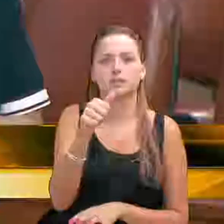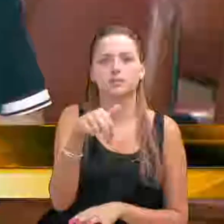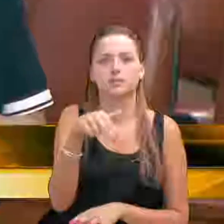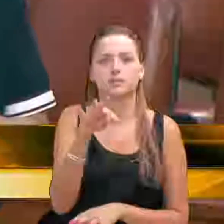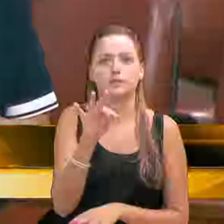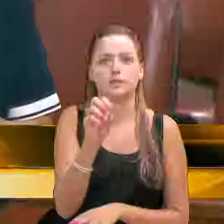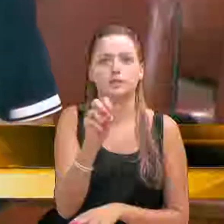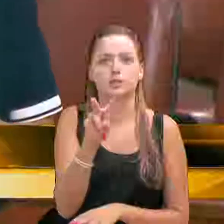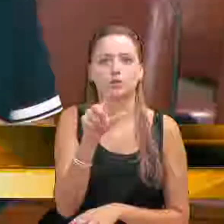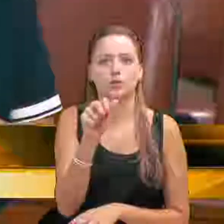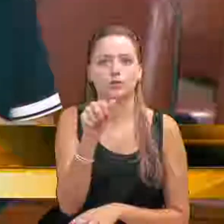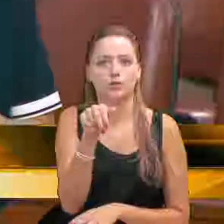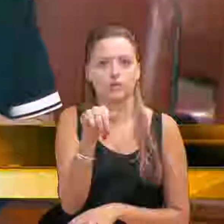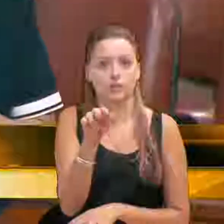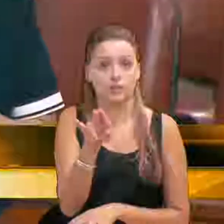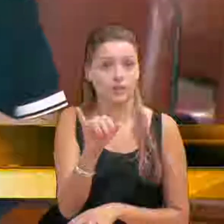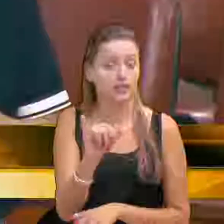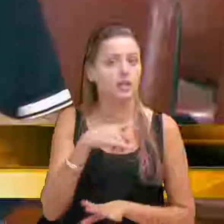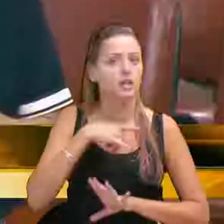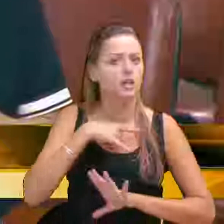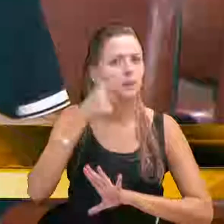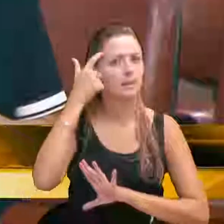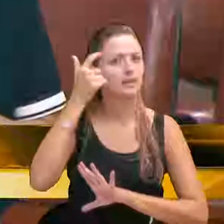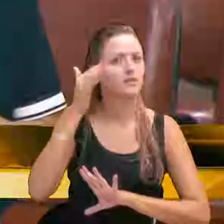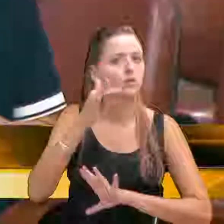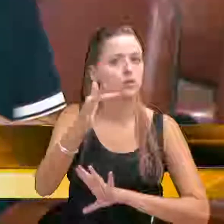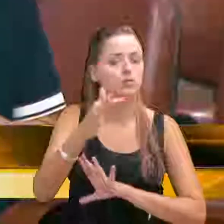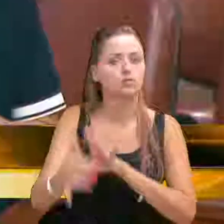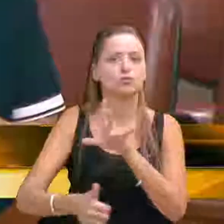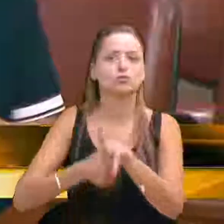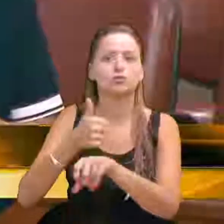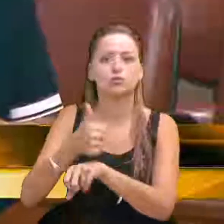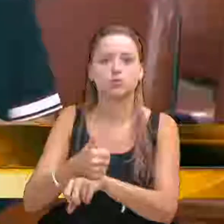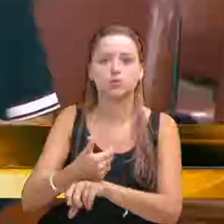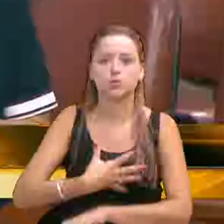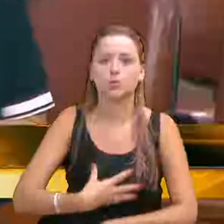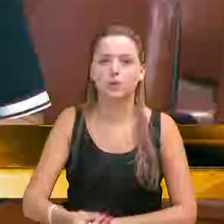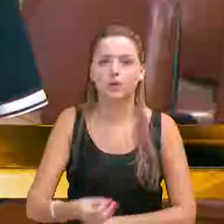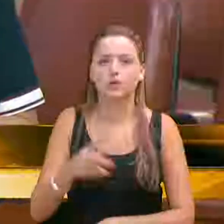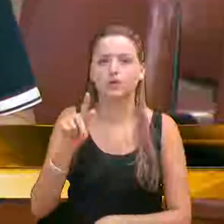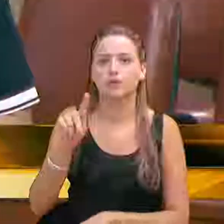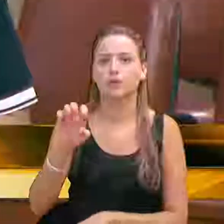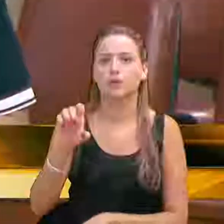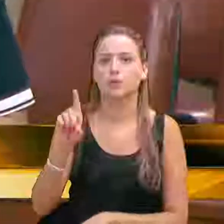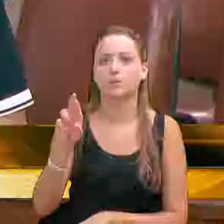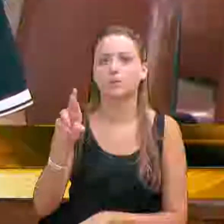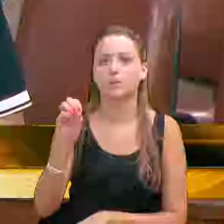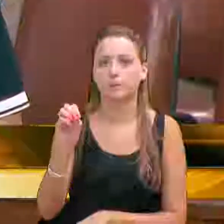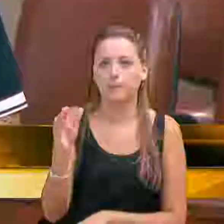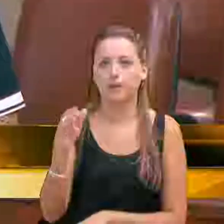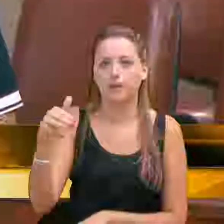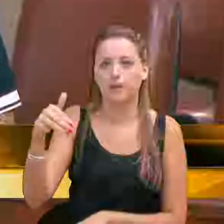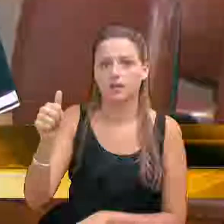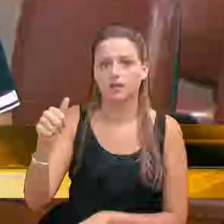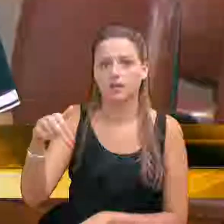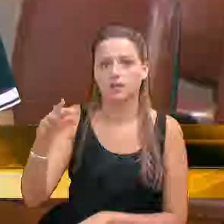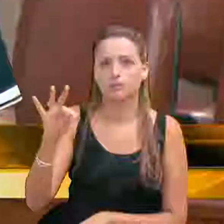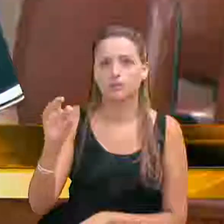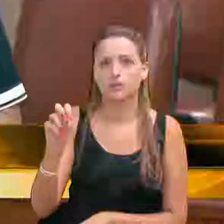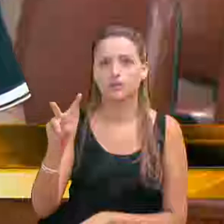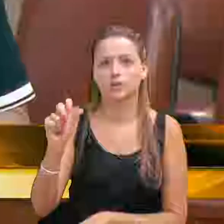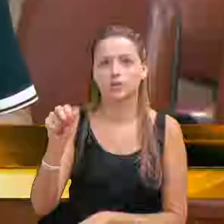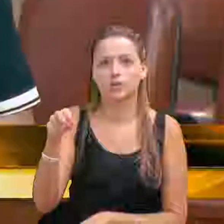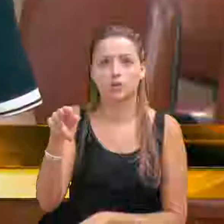grande visão de futuro. Sucedidona gestão pelo filho Pedro Mantovani, que também